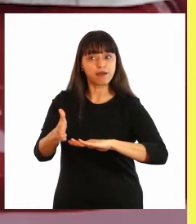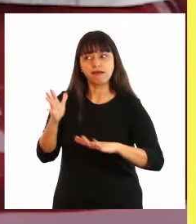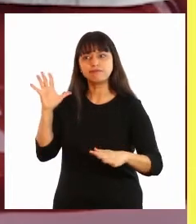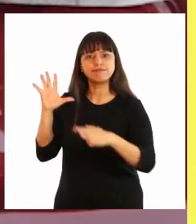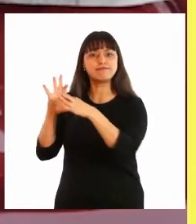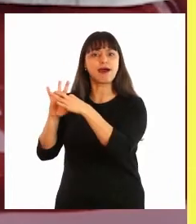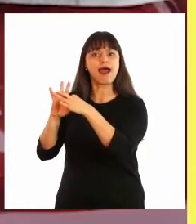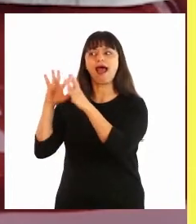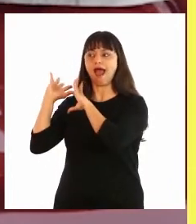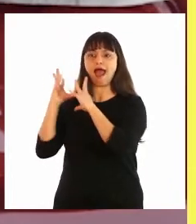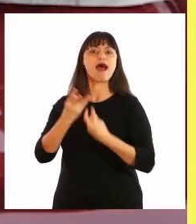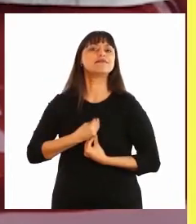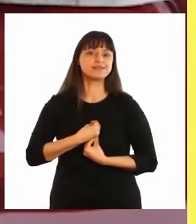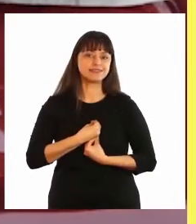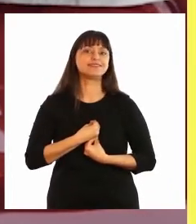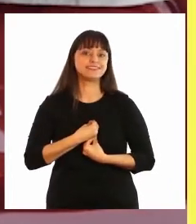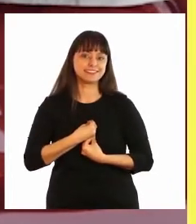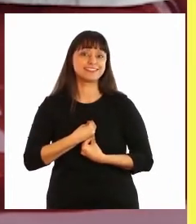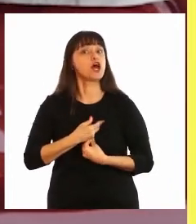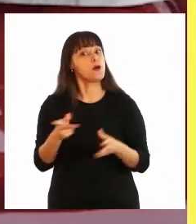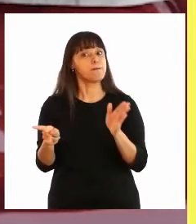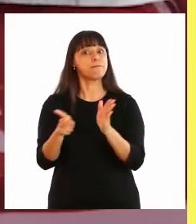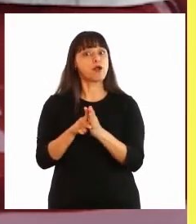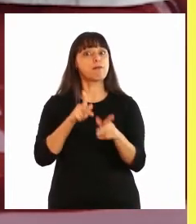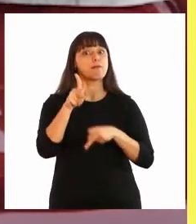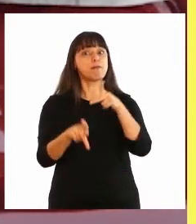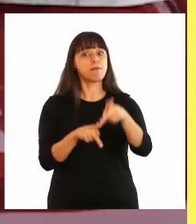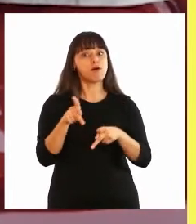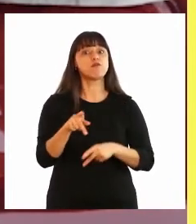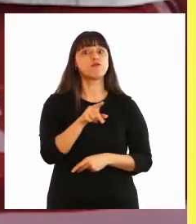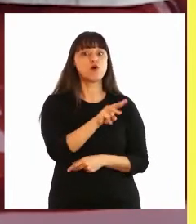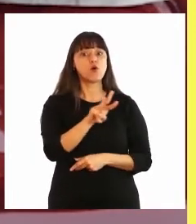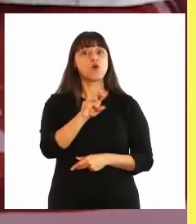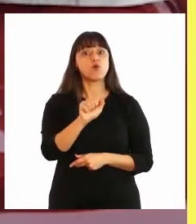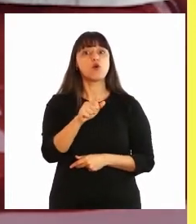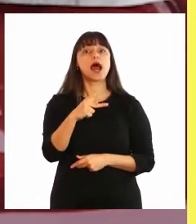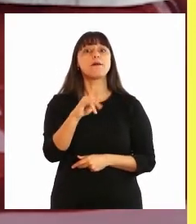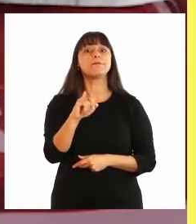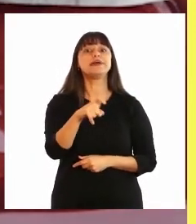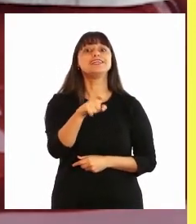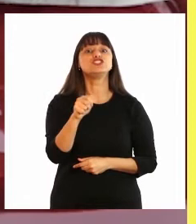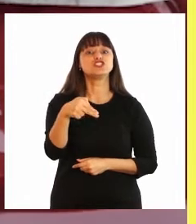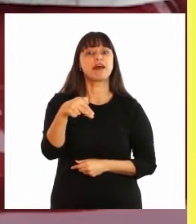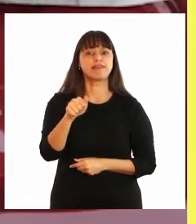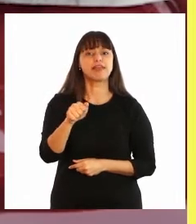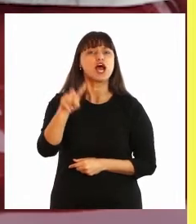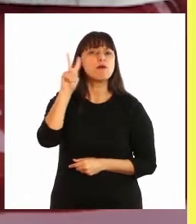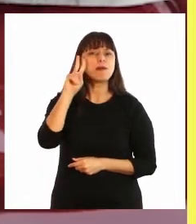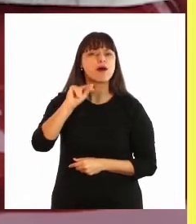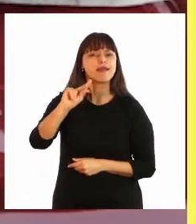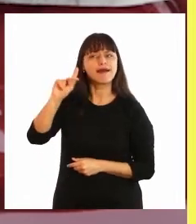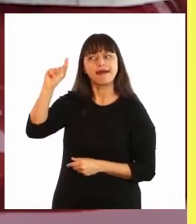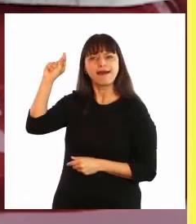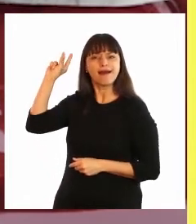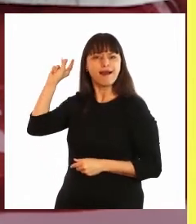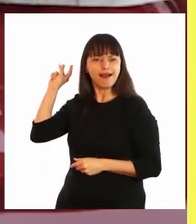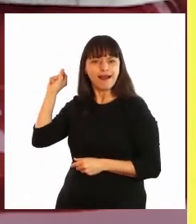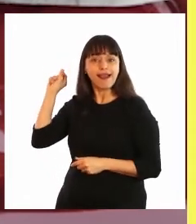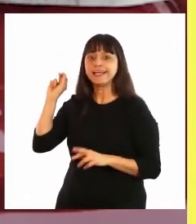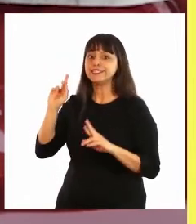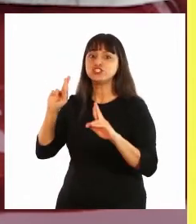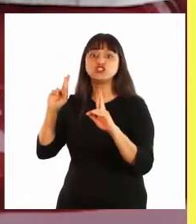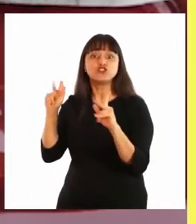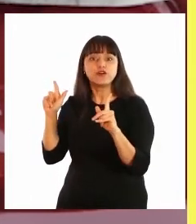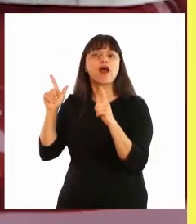linkada com essa ancestralidade indígena wapixana, né? Então a gente fala de uma memória antiga, de uma relação muito distinta com um